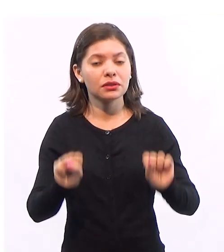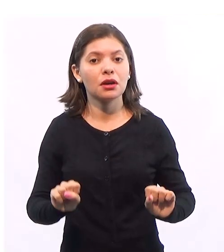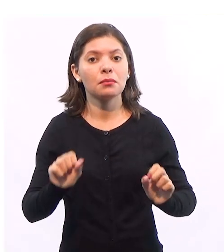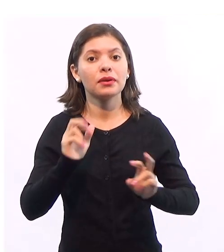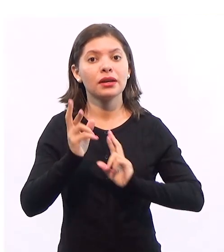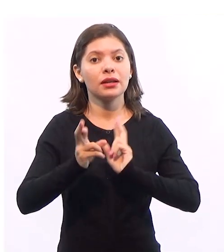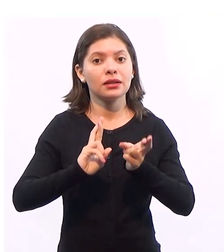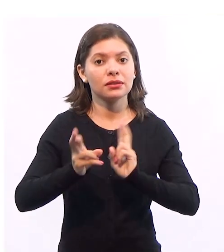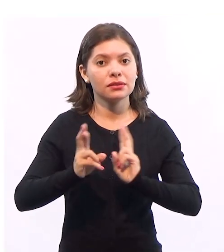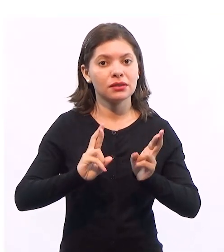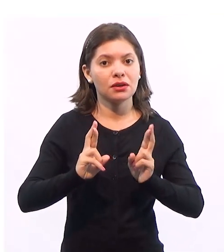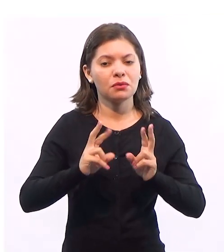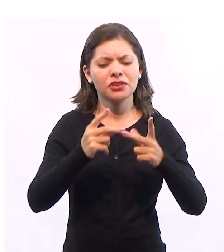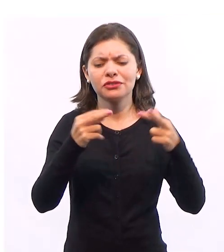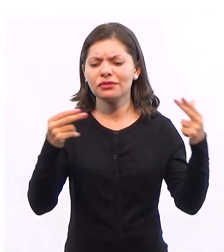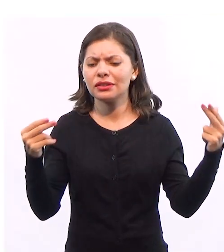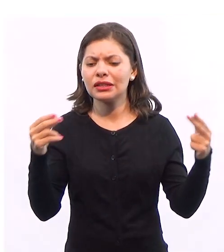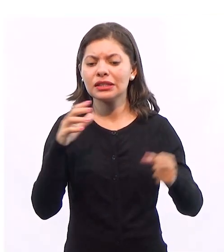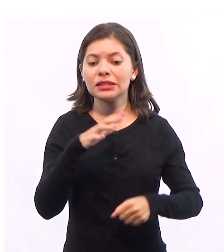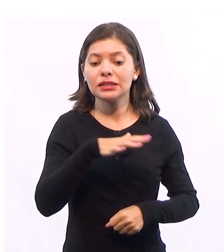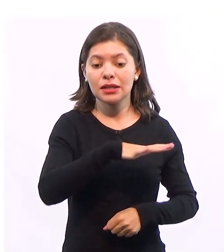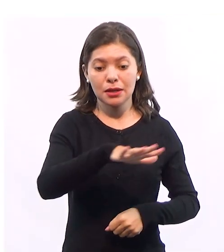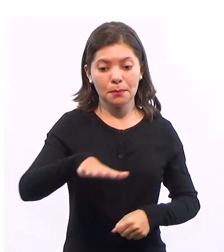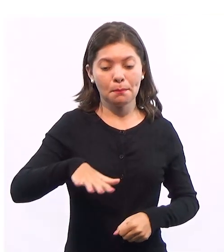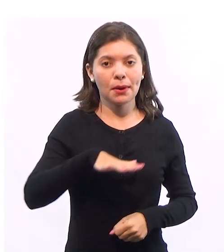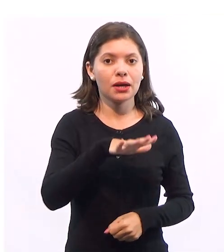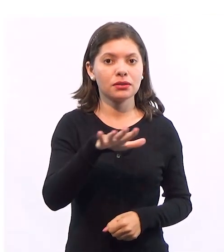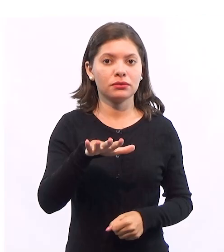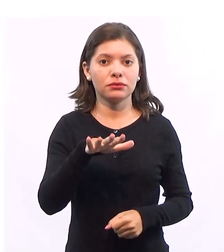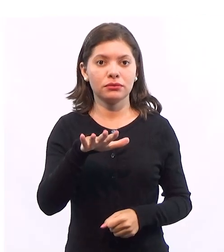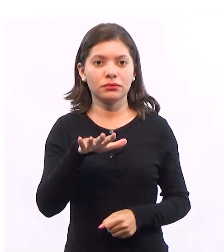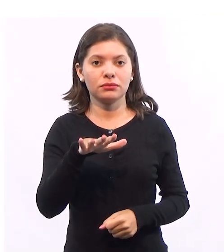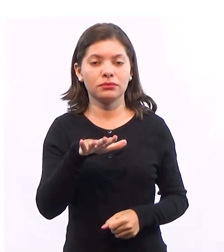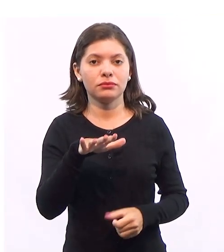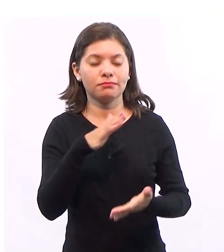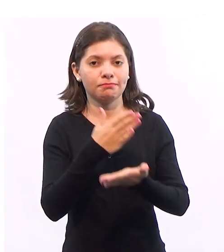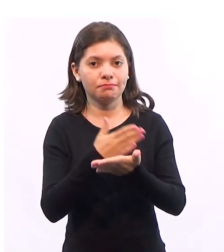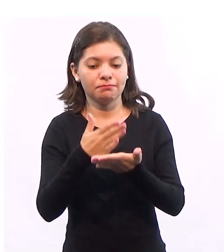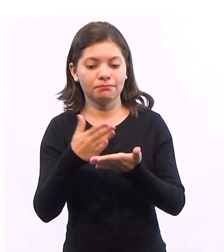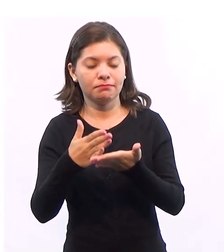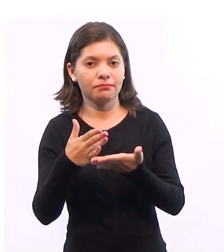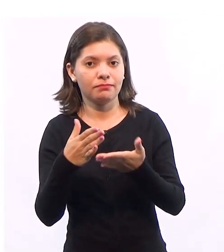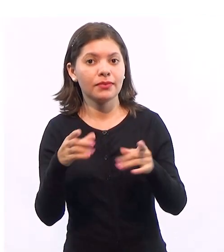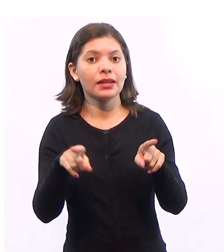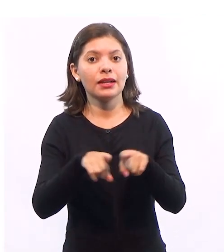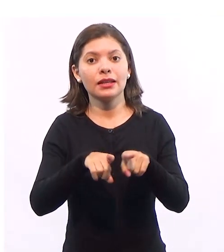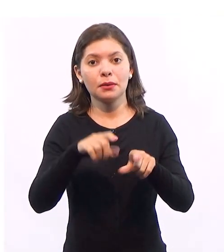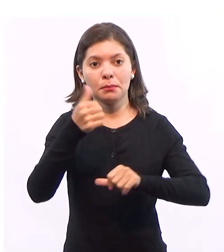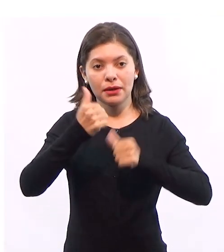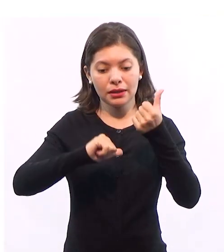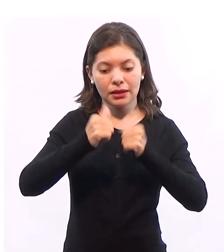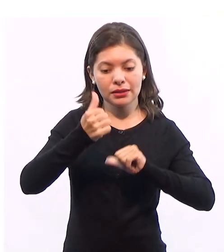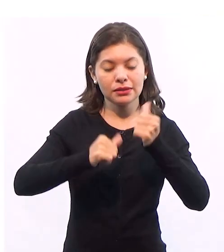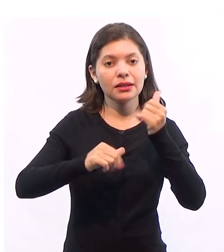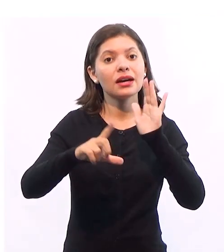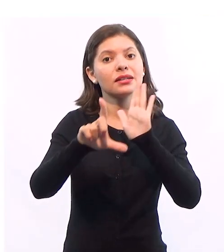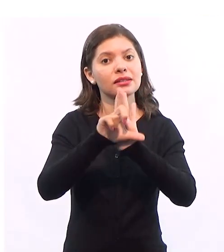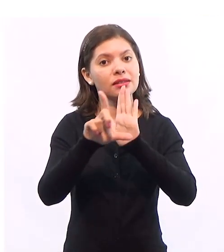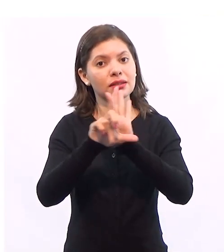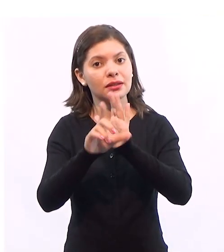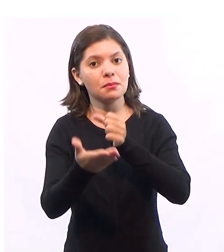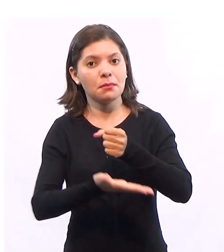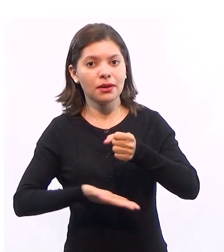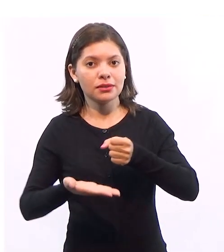entre eles em diferentes espaços, assim como a inter-relação de suas partes. Ela ainda analisa aí as